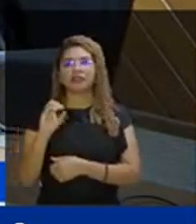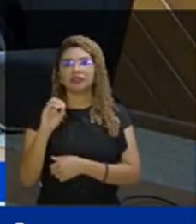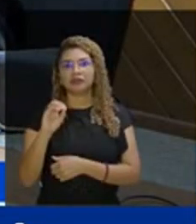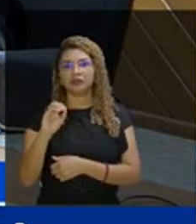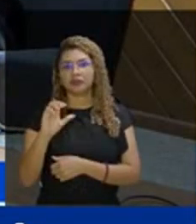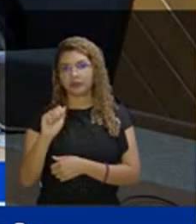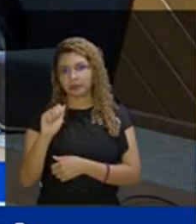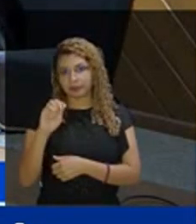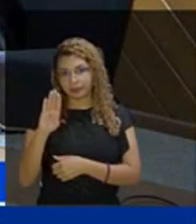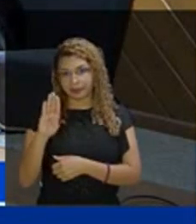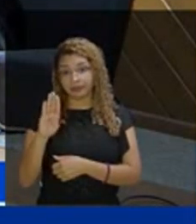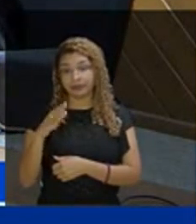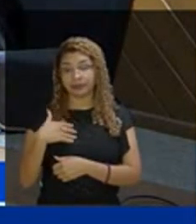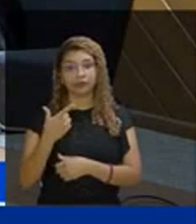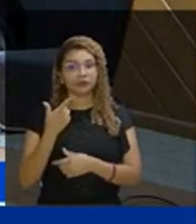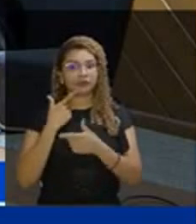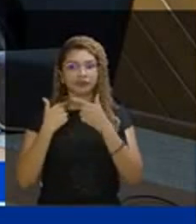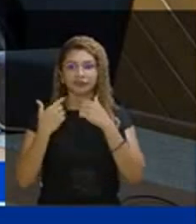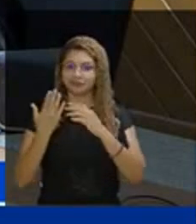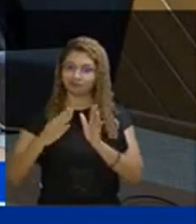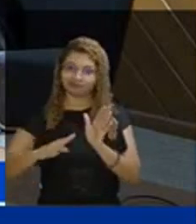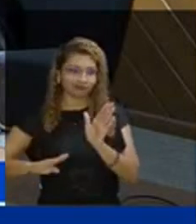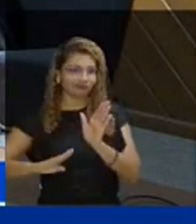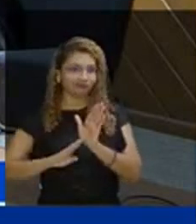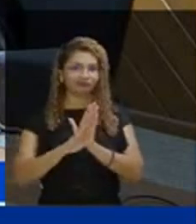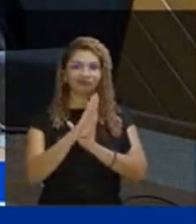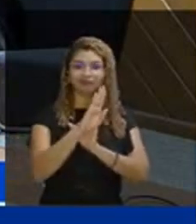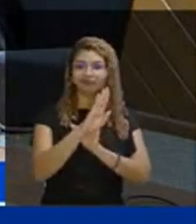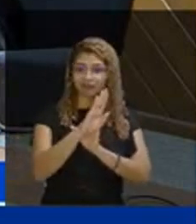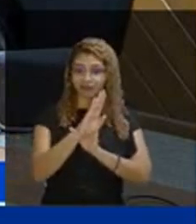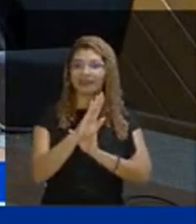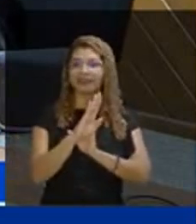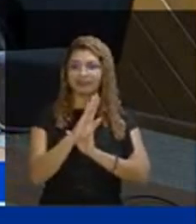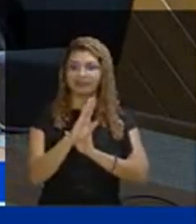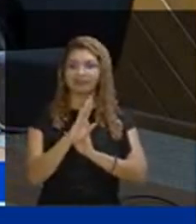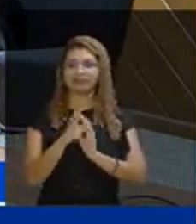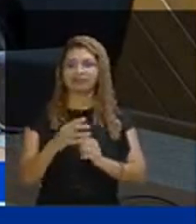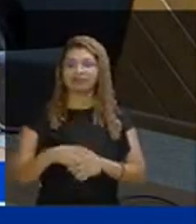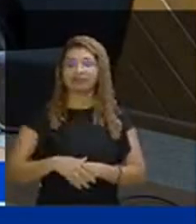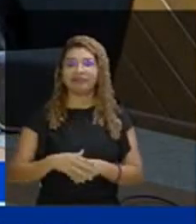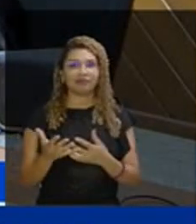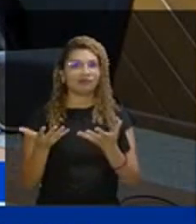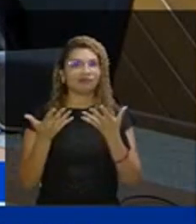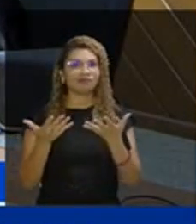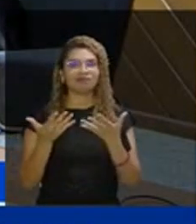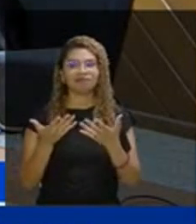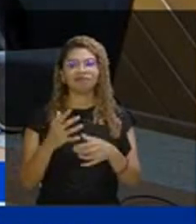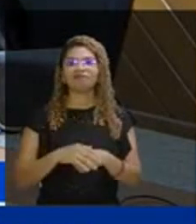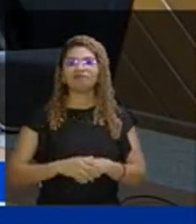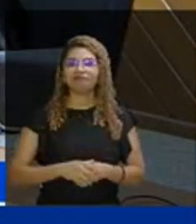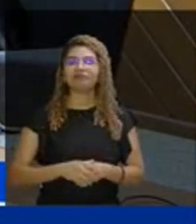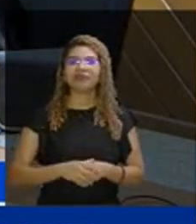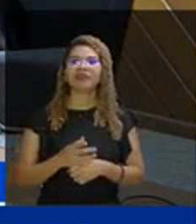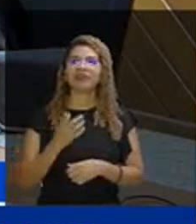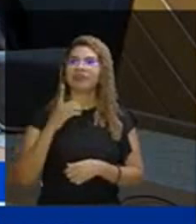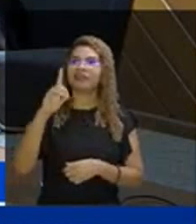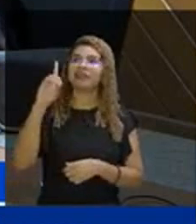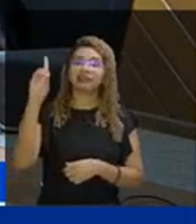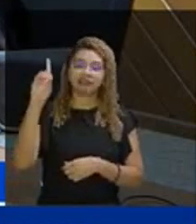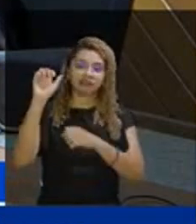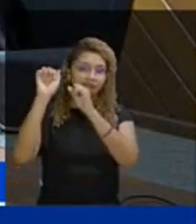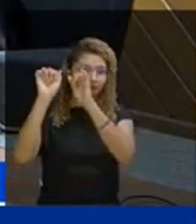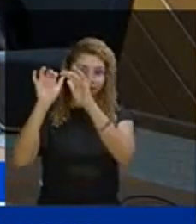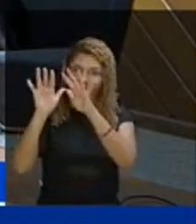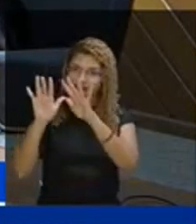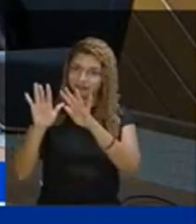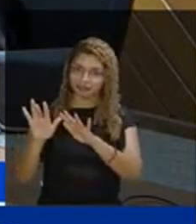todo o sucesso do mundo, Excelência, e queira Deus que esteja eu ainda aqui para desfrutar do